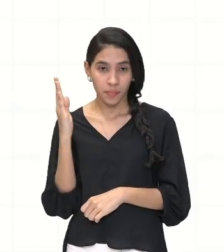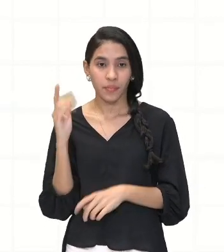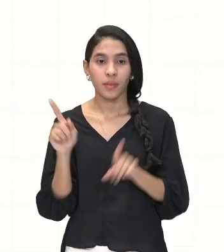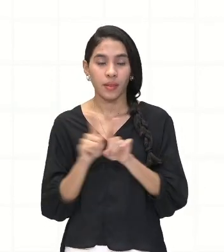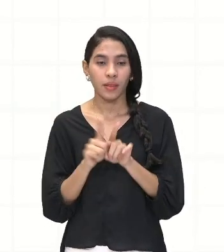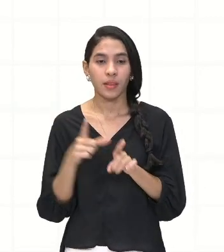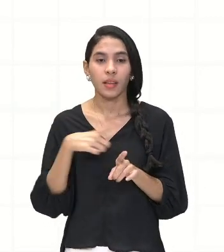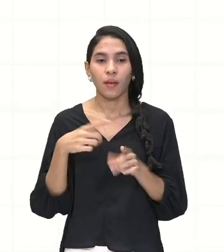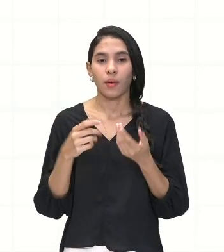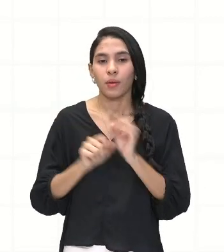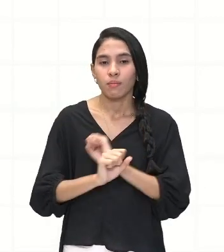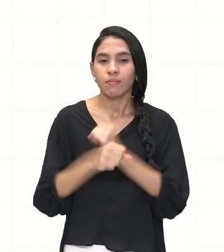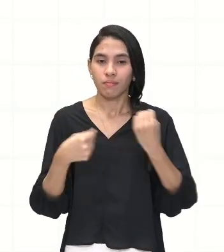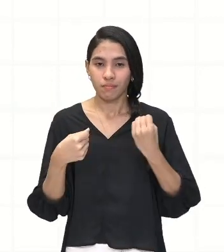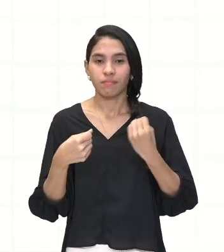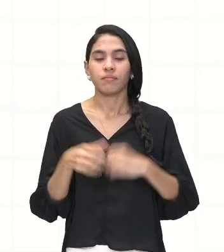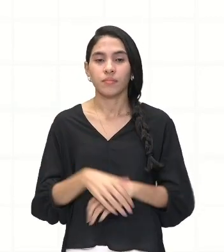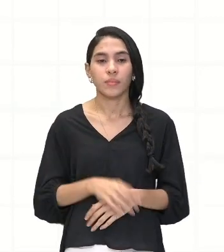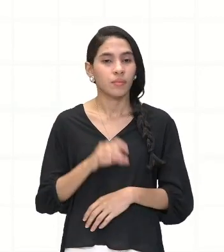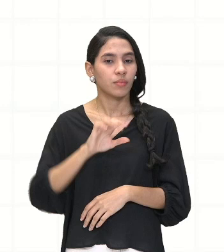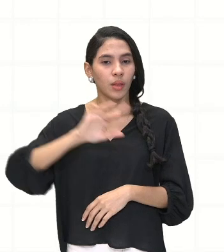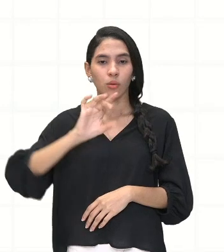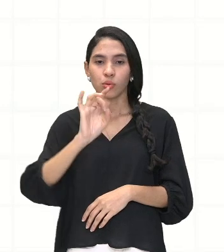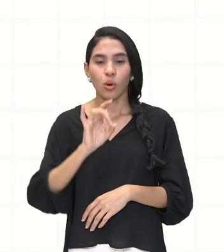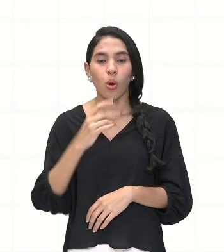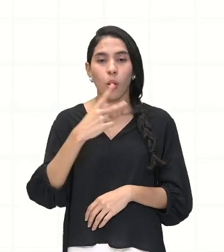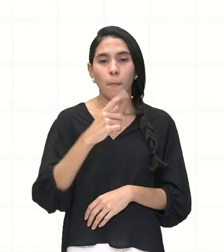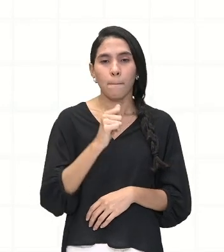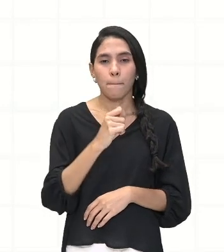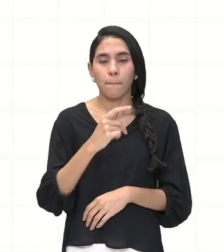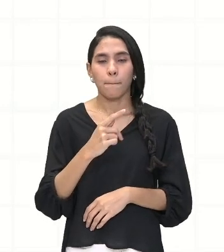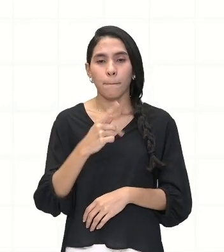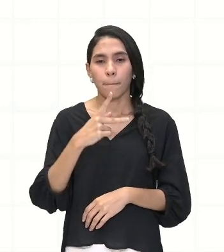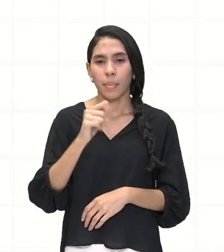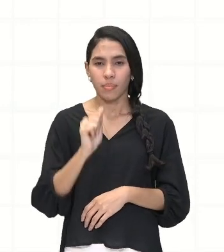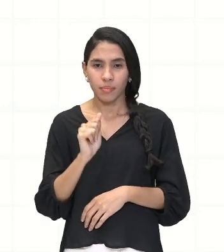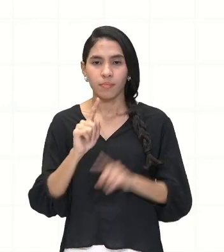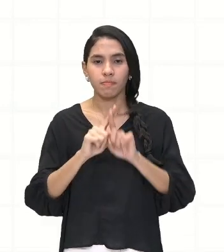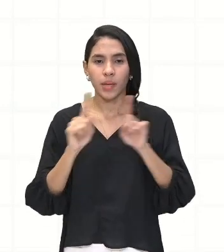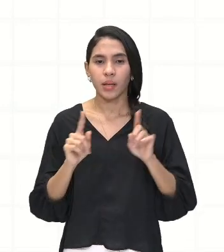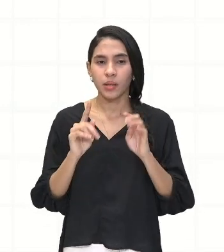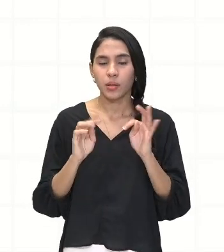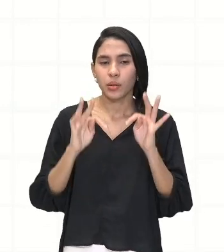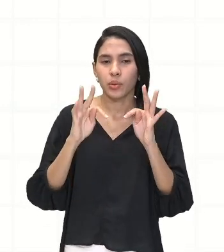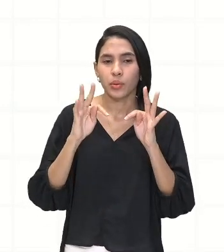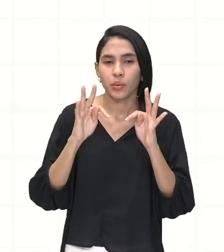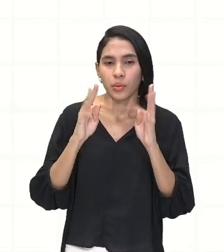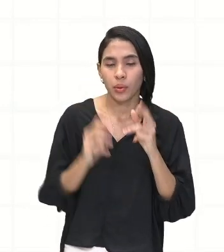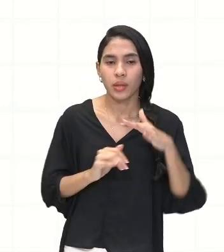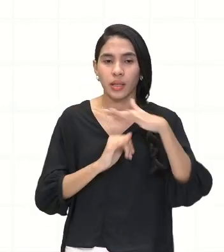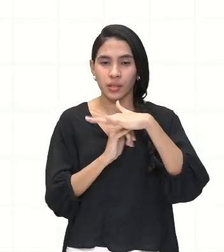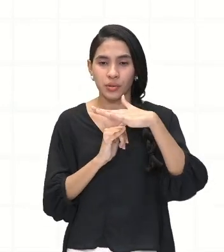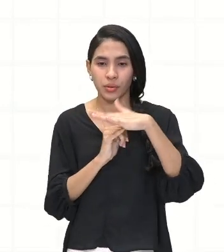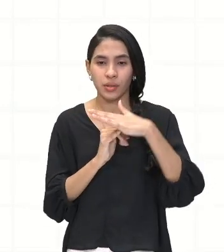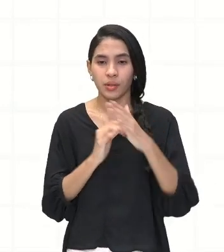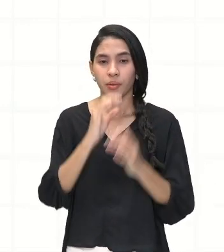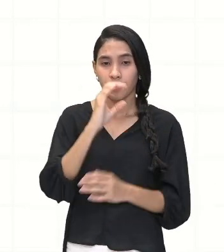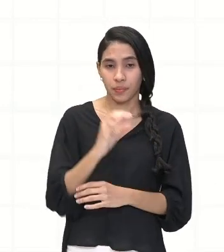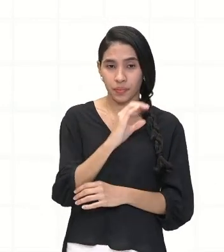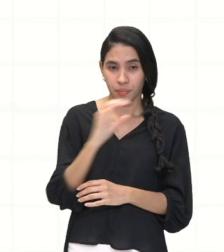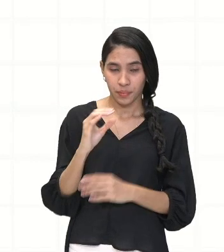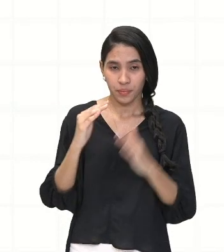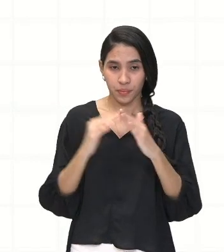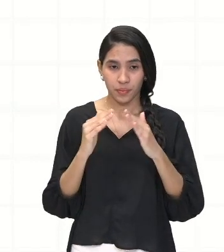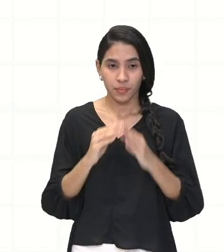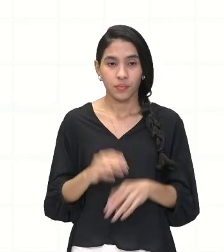esse rompimento, não só com o Papa, mas com toda a instituição católica. O Ato de Supremacia,